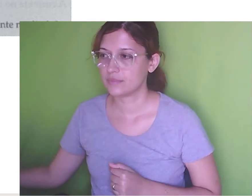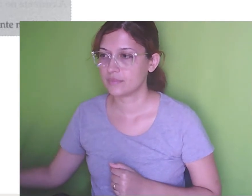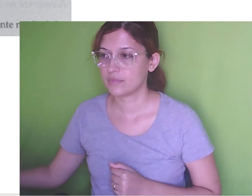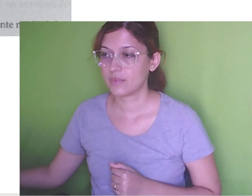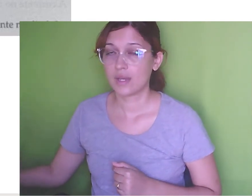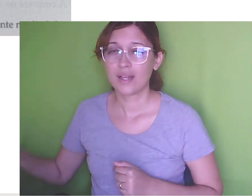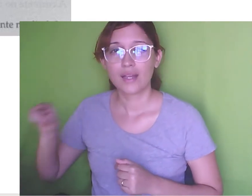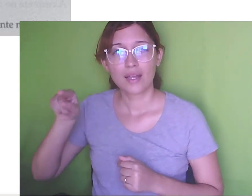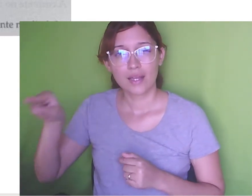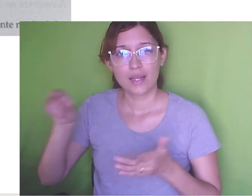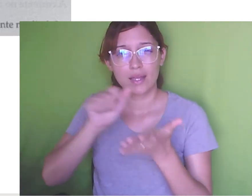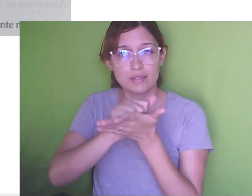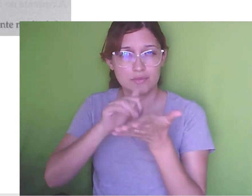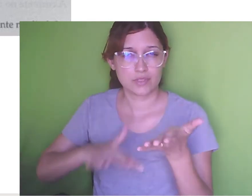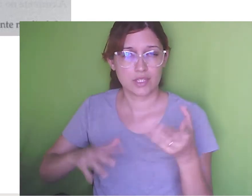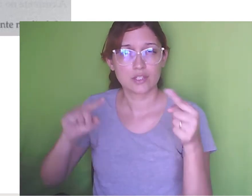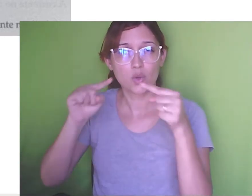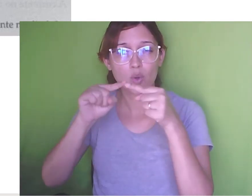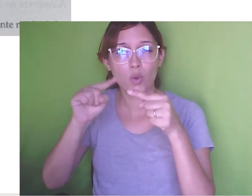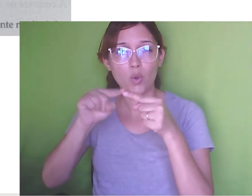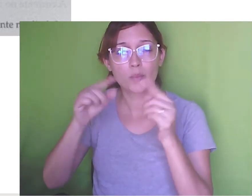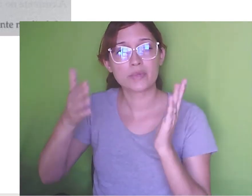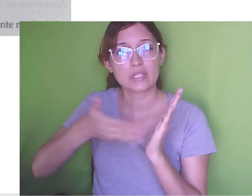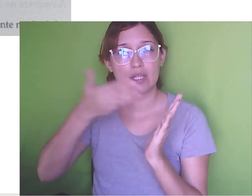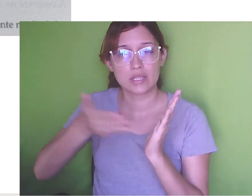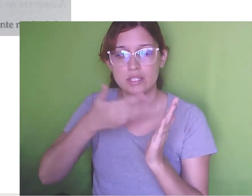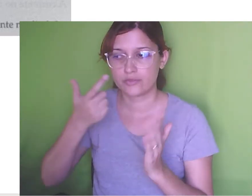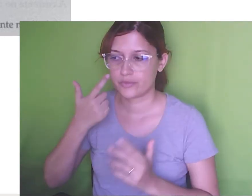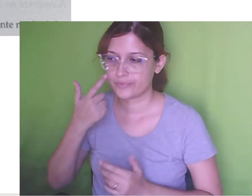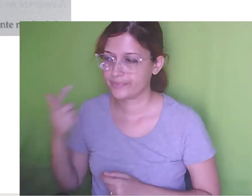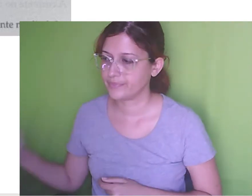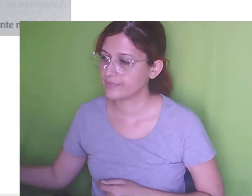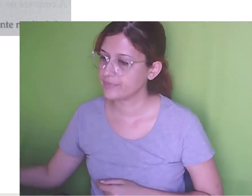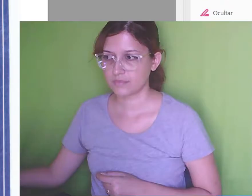Essa atividade ela tá nesse livro, ó.